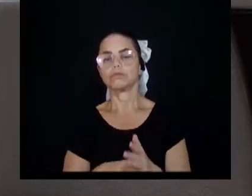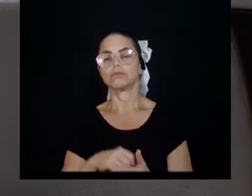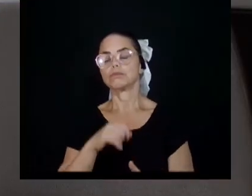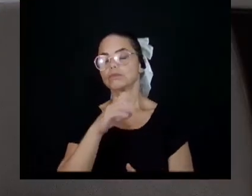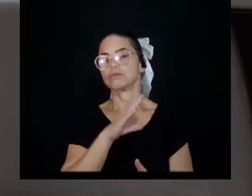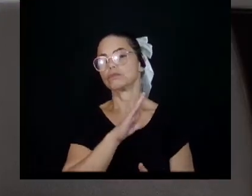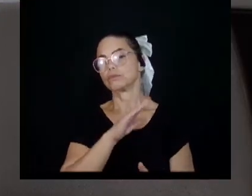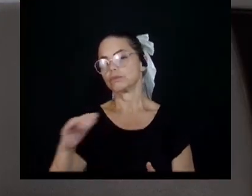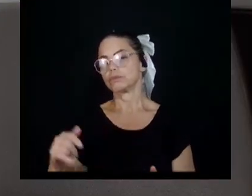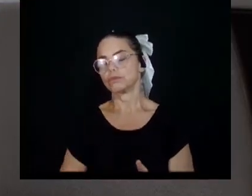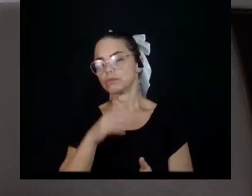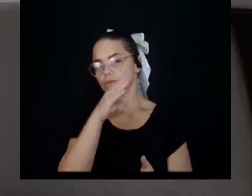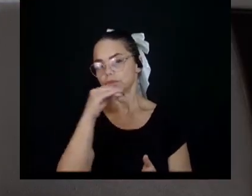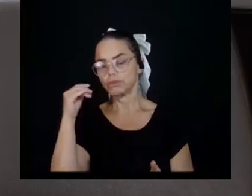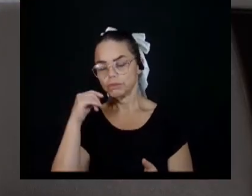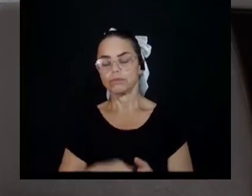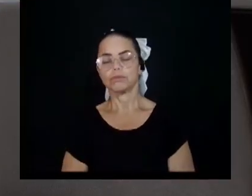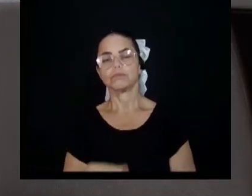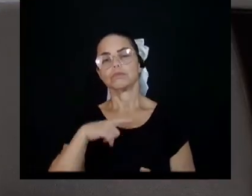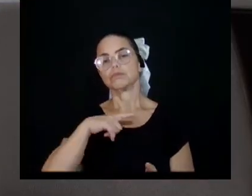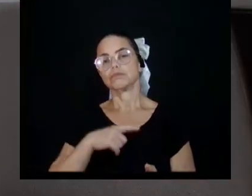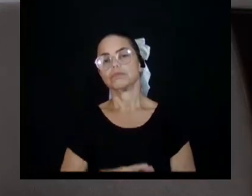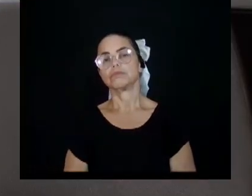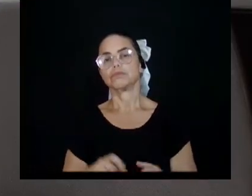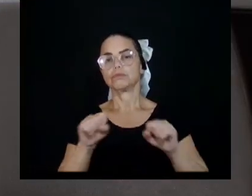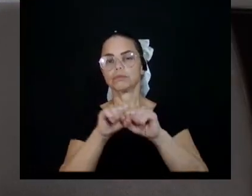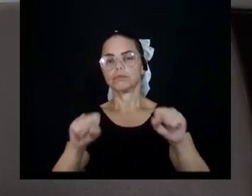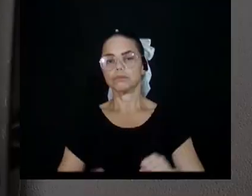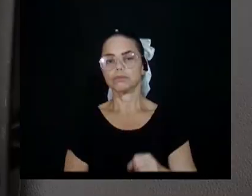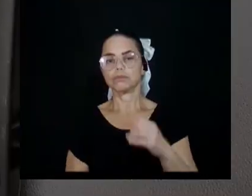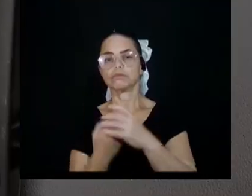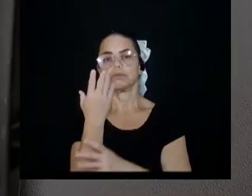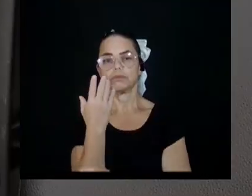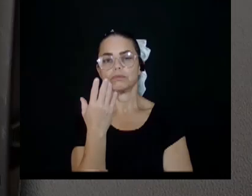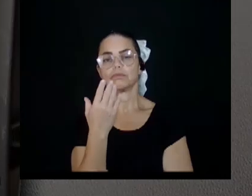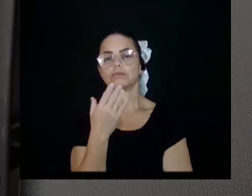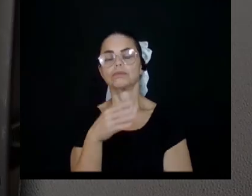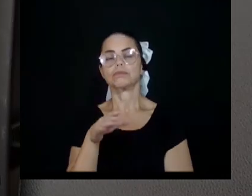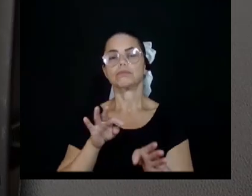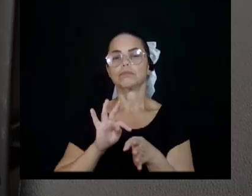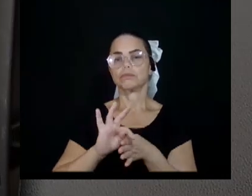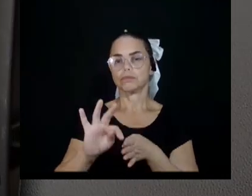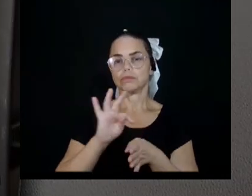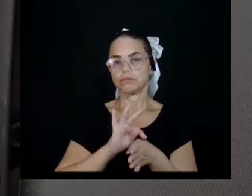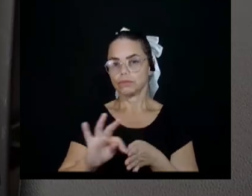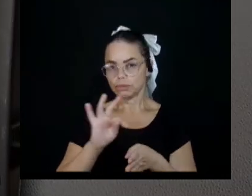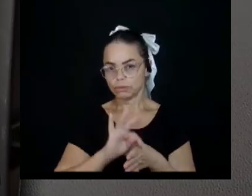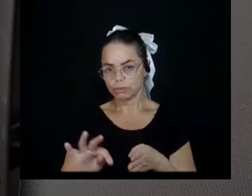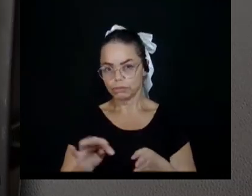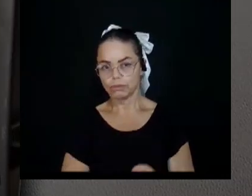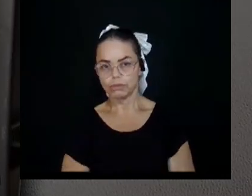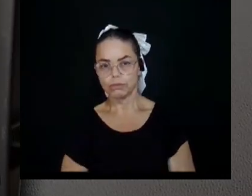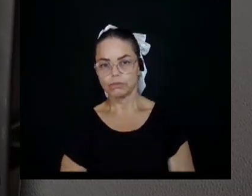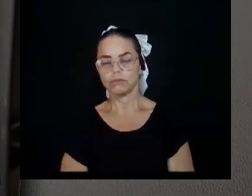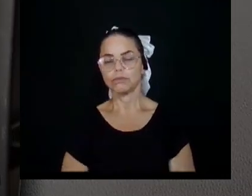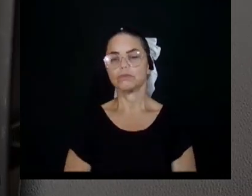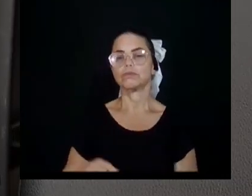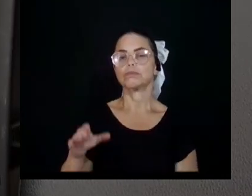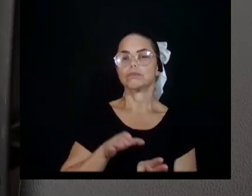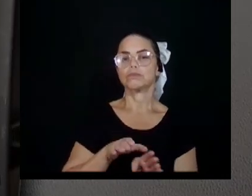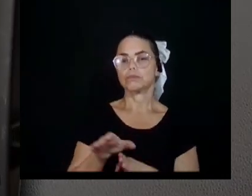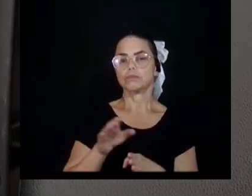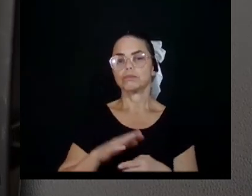disso, se criou um sistema com conselhos tutelares, com conselhos municipais, com entidades